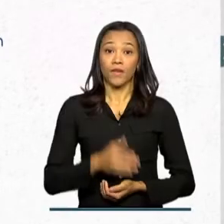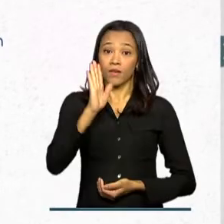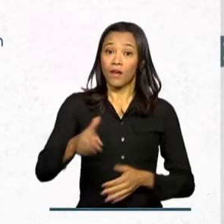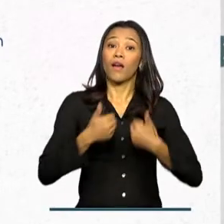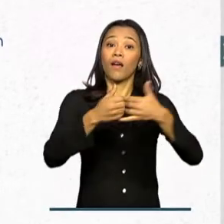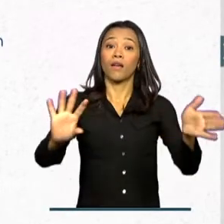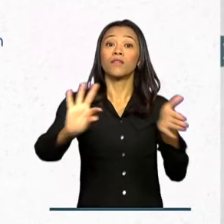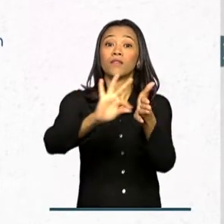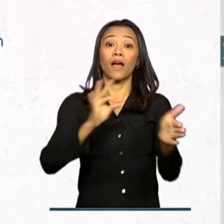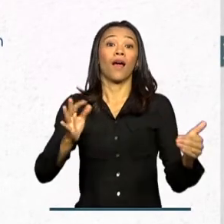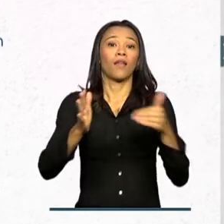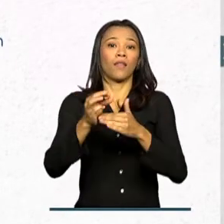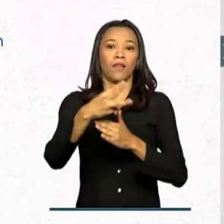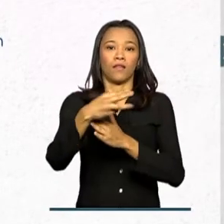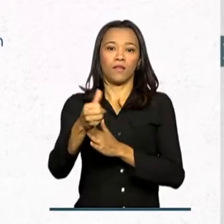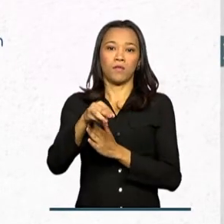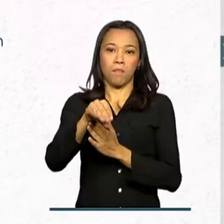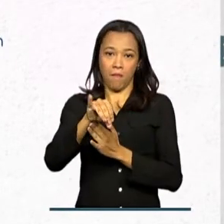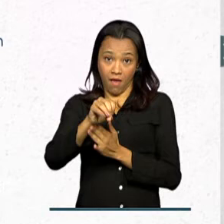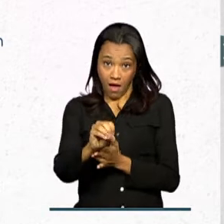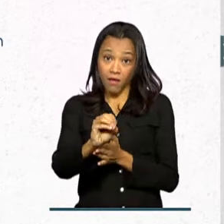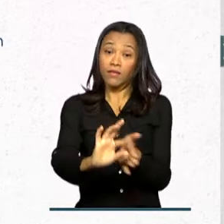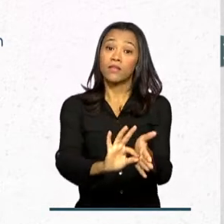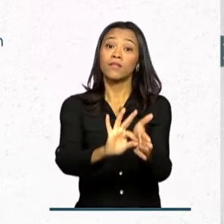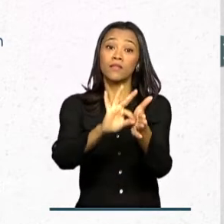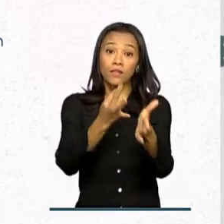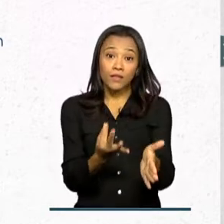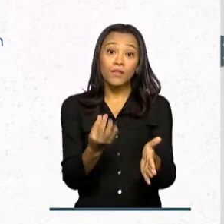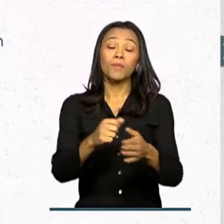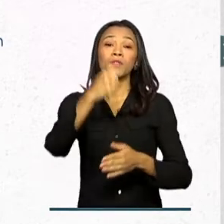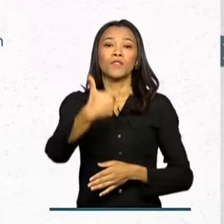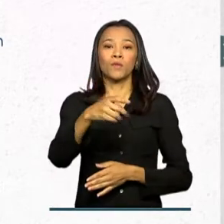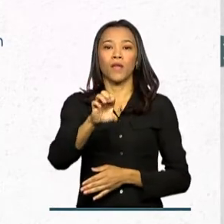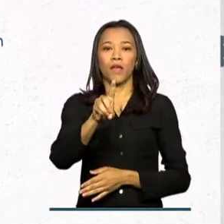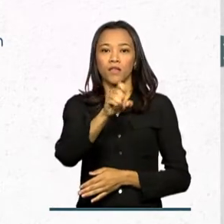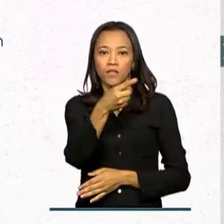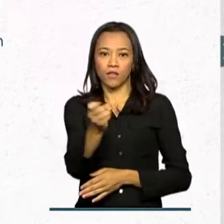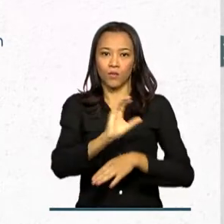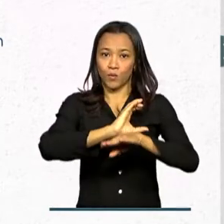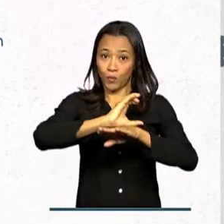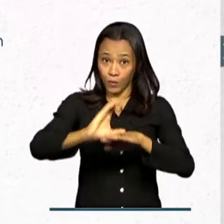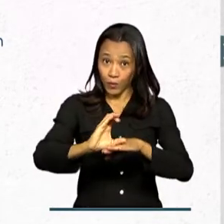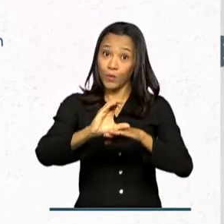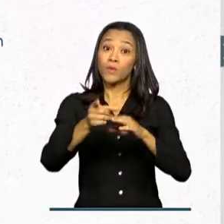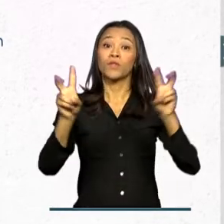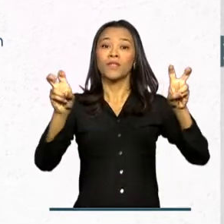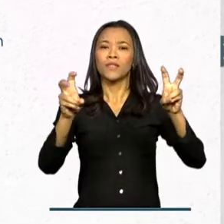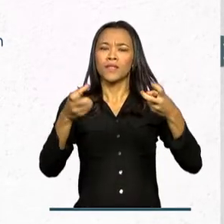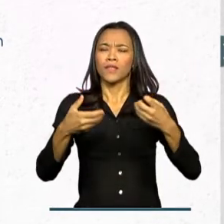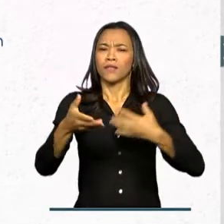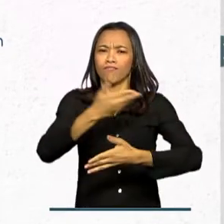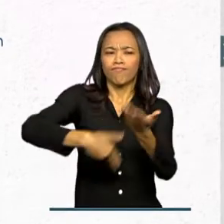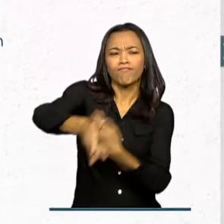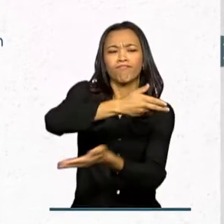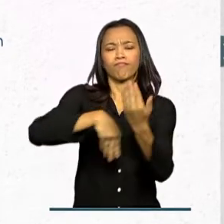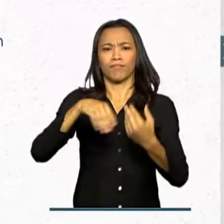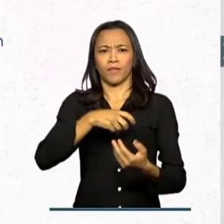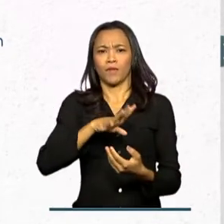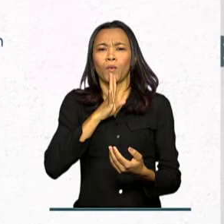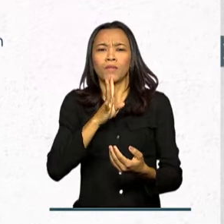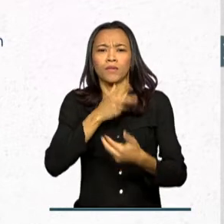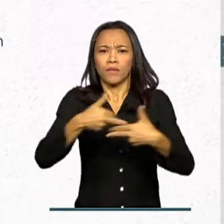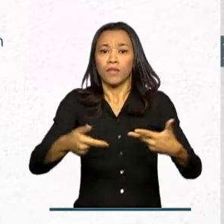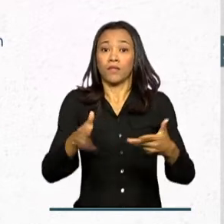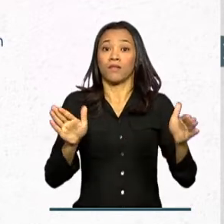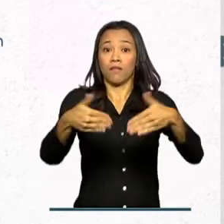Estão abertas até 31 de maio as inscrições para a segunda edição do curso Integração de Competências no Desempenho da